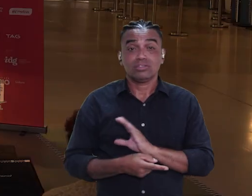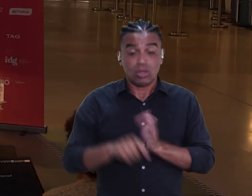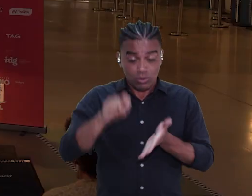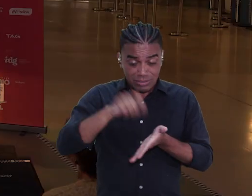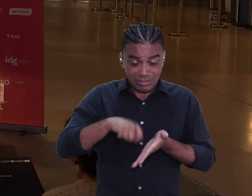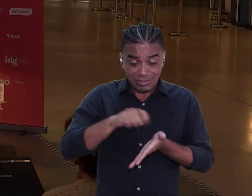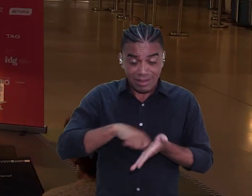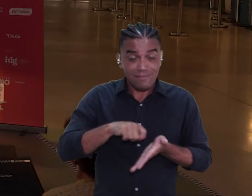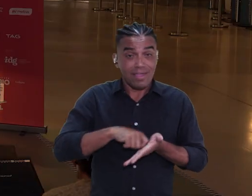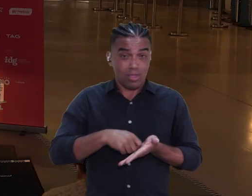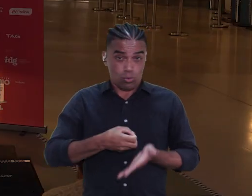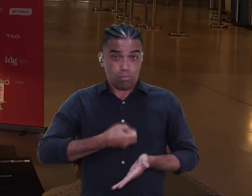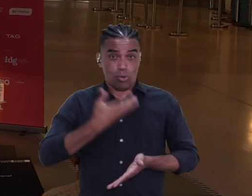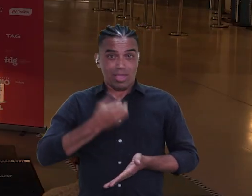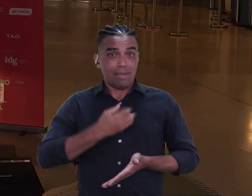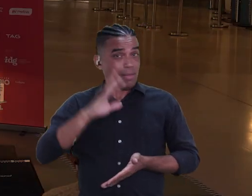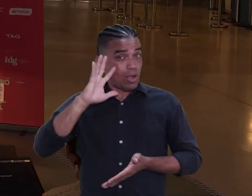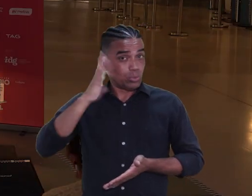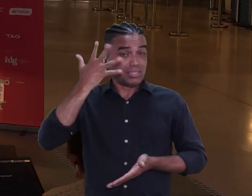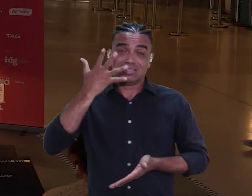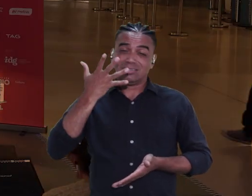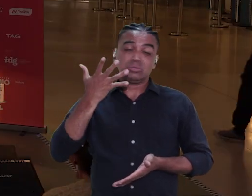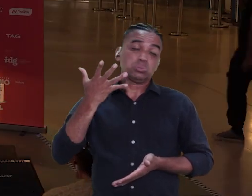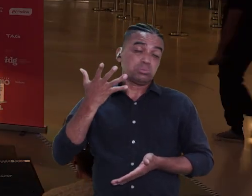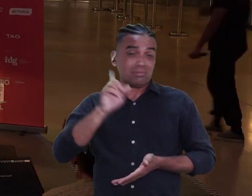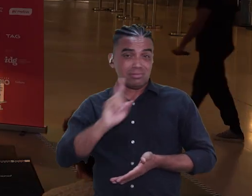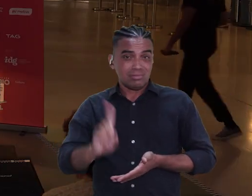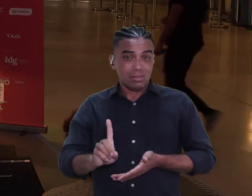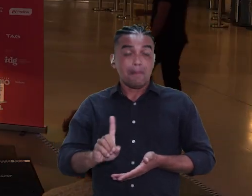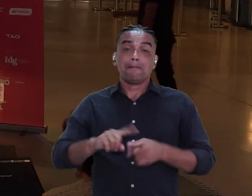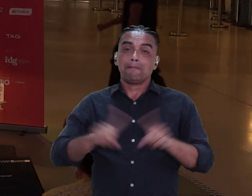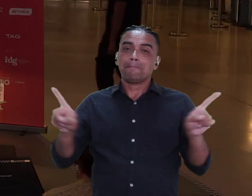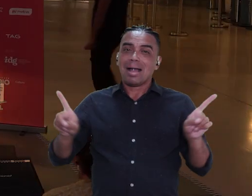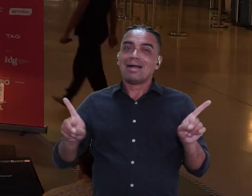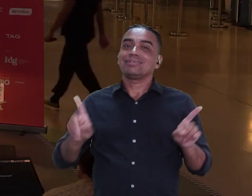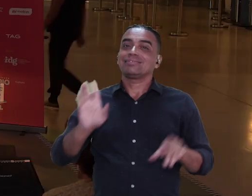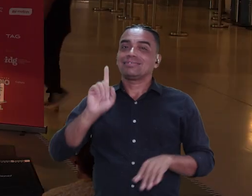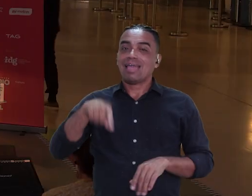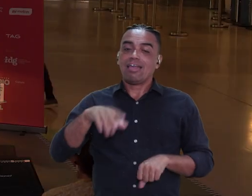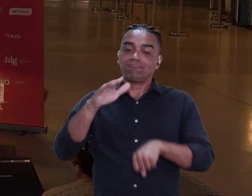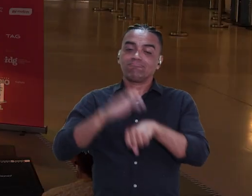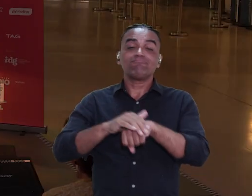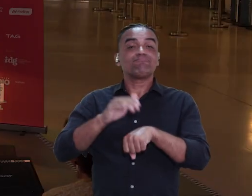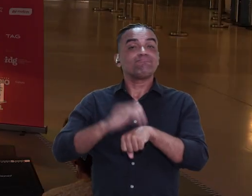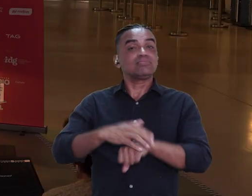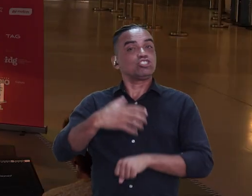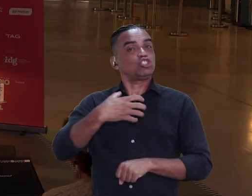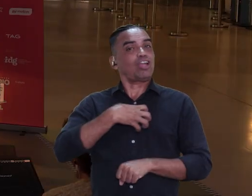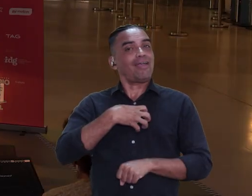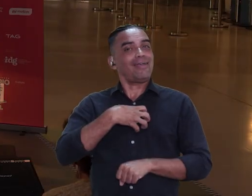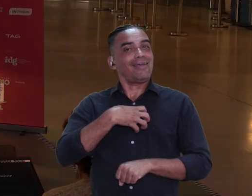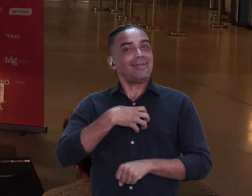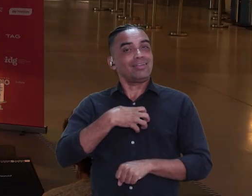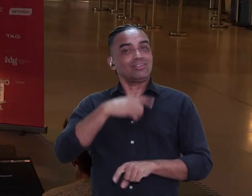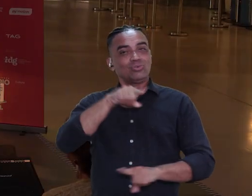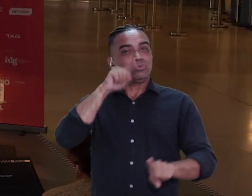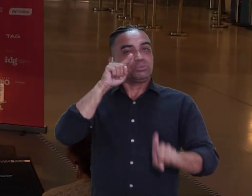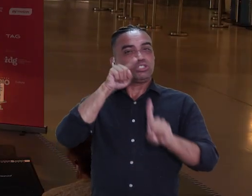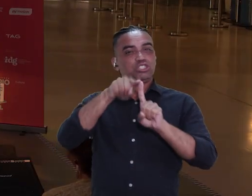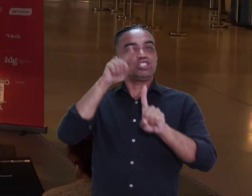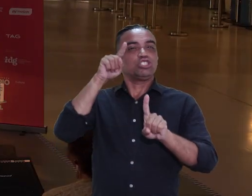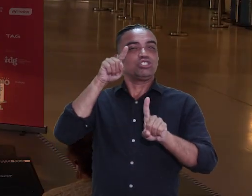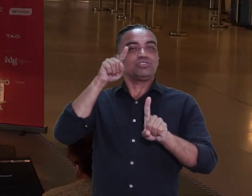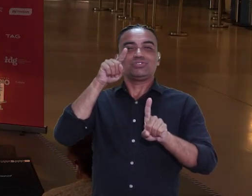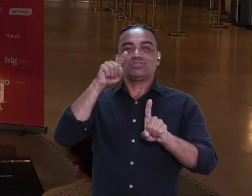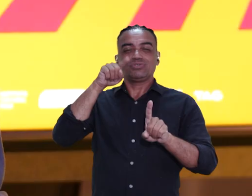tinha acontecido tudo isso, mas esse é o elemento dele, este é o seu elemento